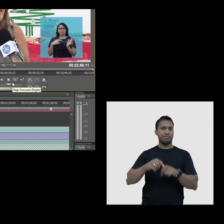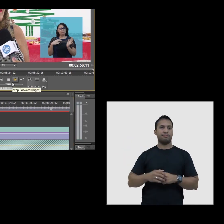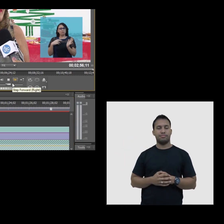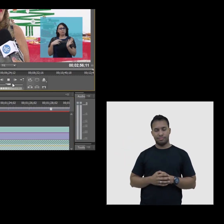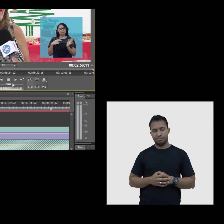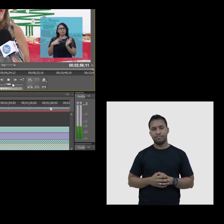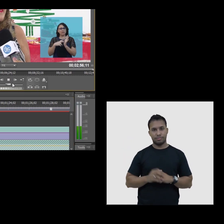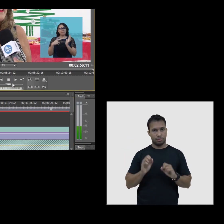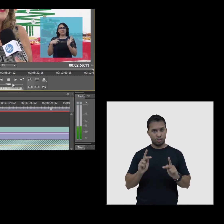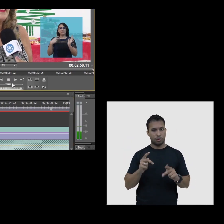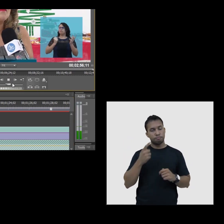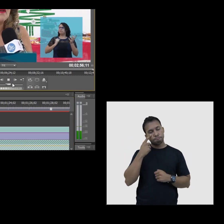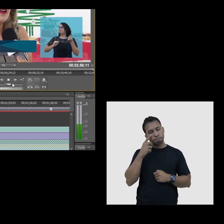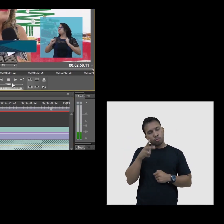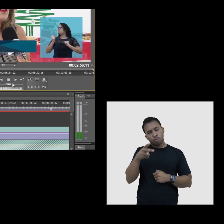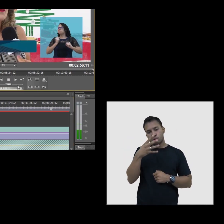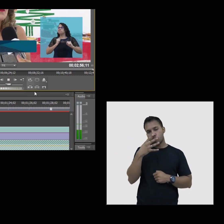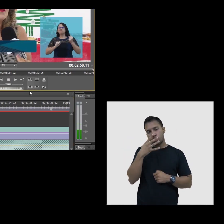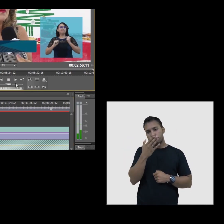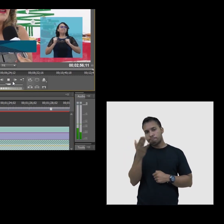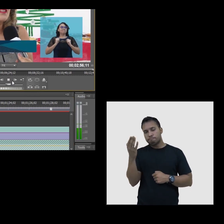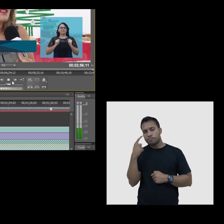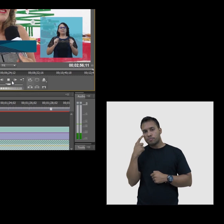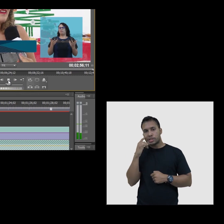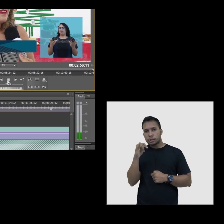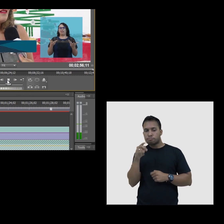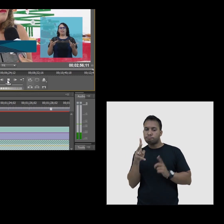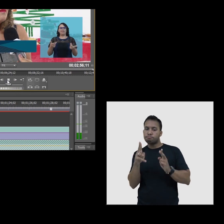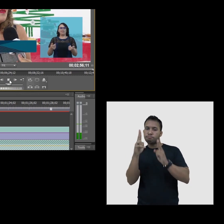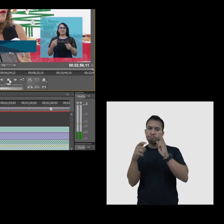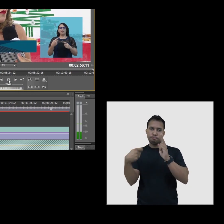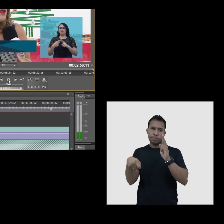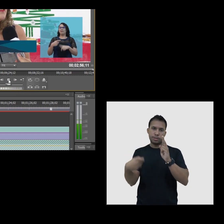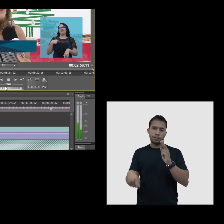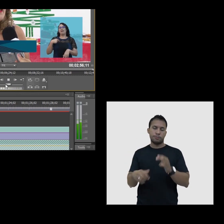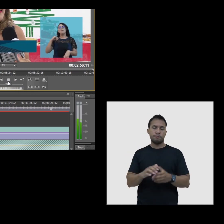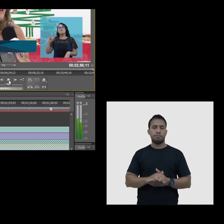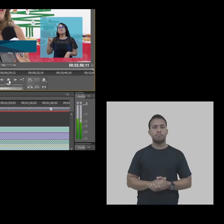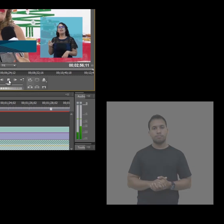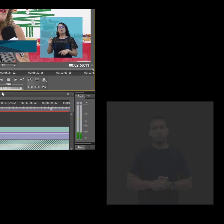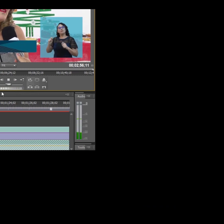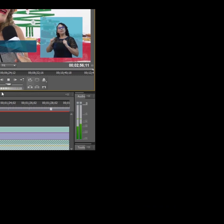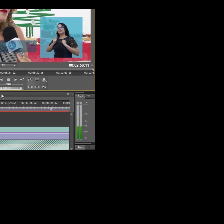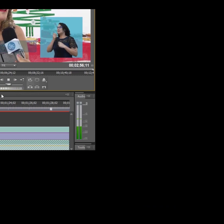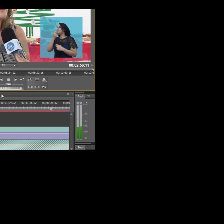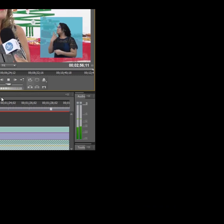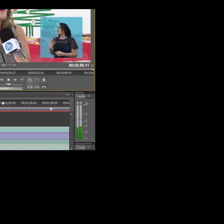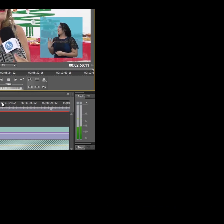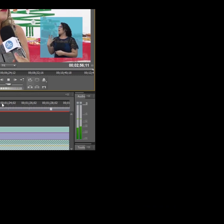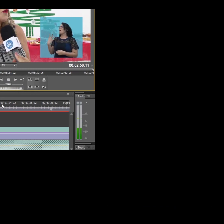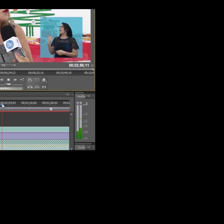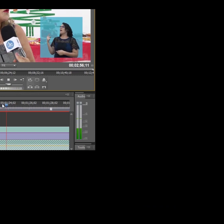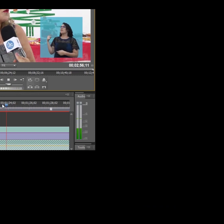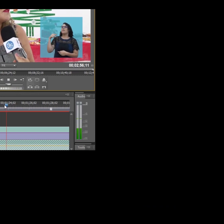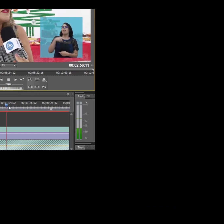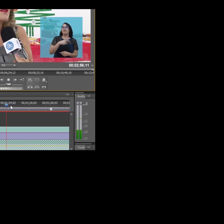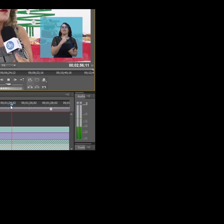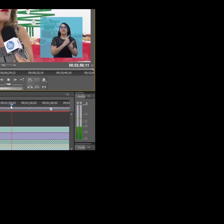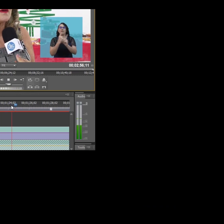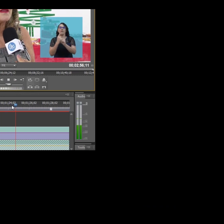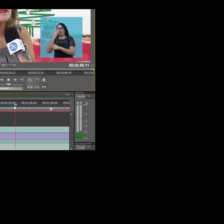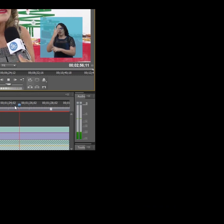Então vamos continuar assistindo o vídeo aqui para ver se tem mais cortes a se fazer. A aposentadoria, o encontro